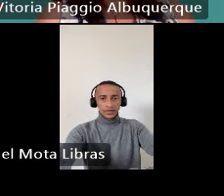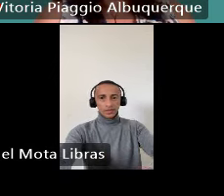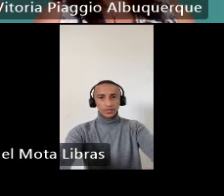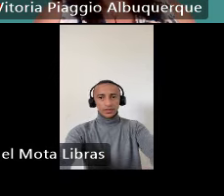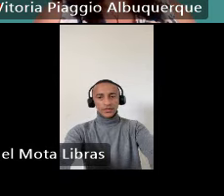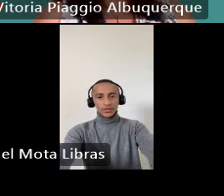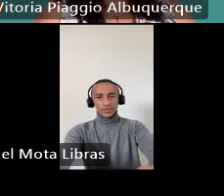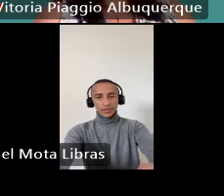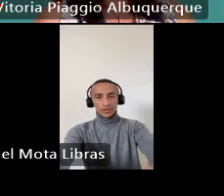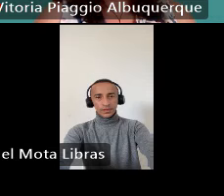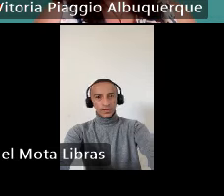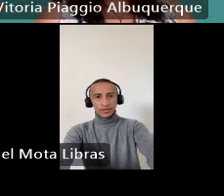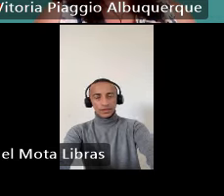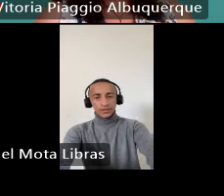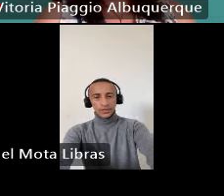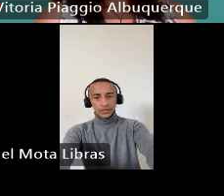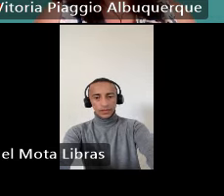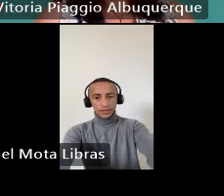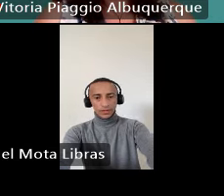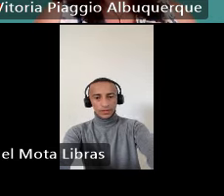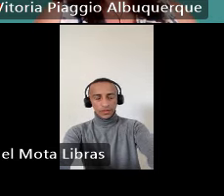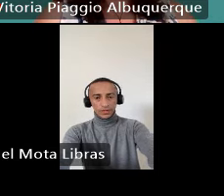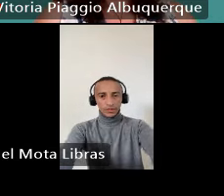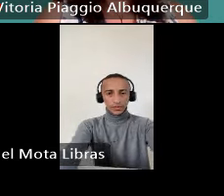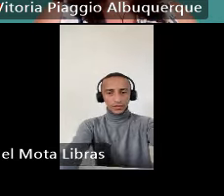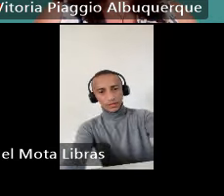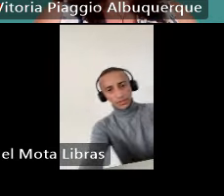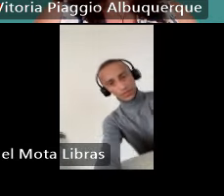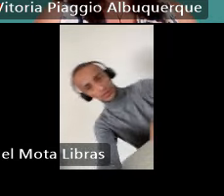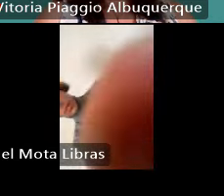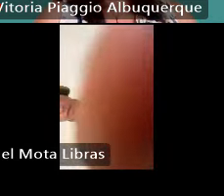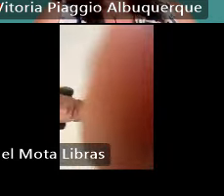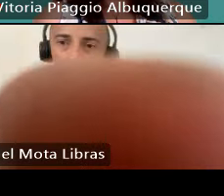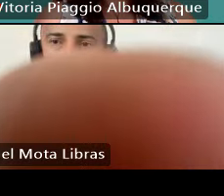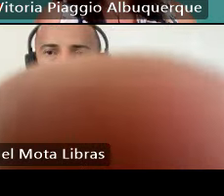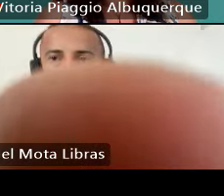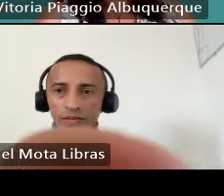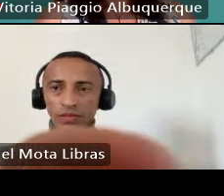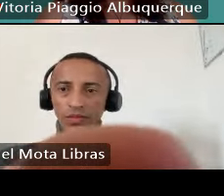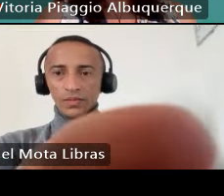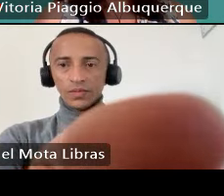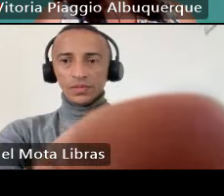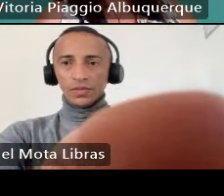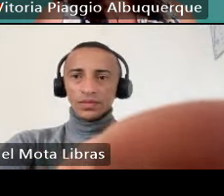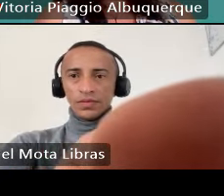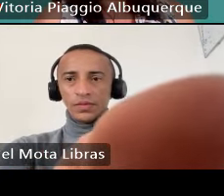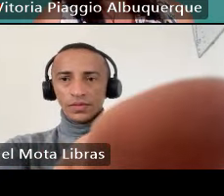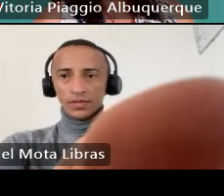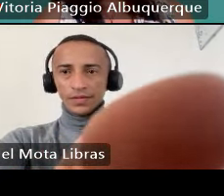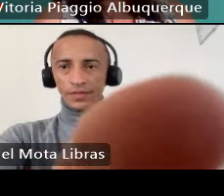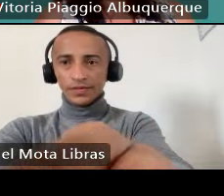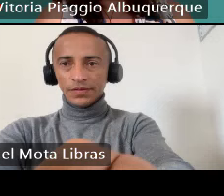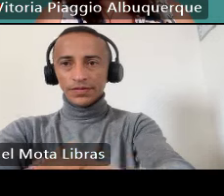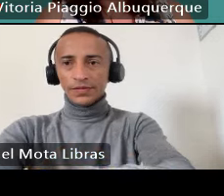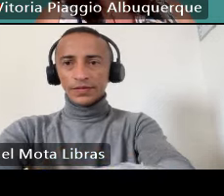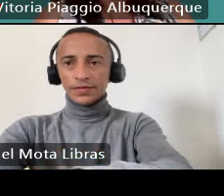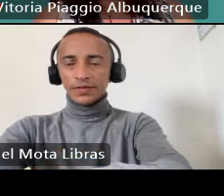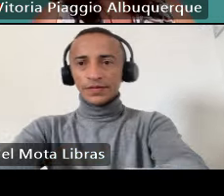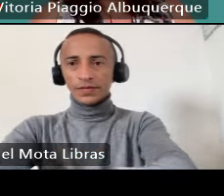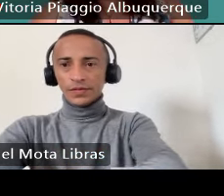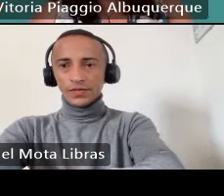analisá-las fazer análise a partir delas analisar as opções disponíveis para pra gente eh ter